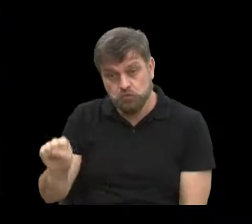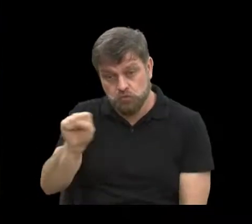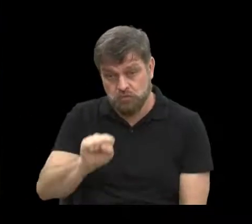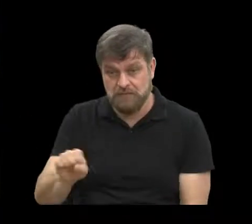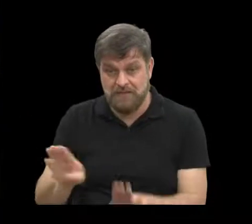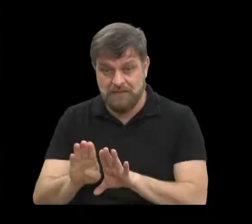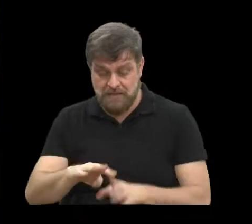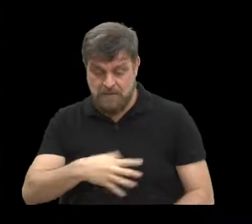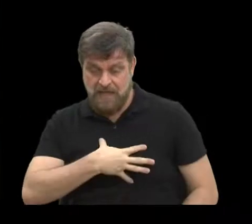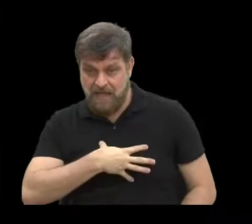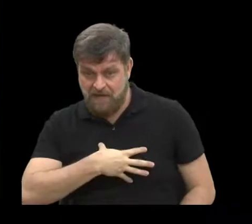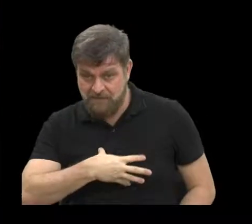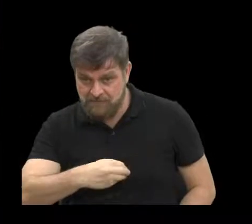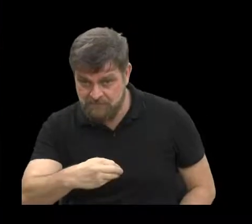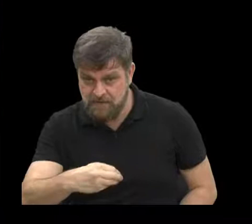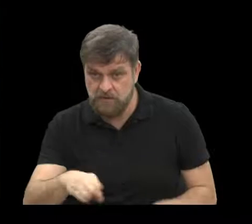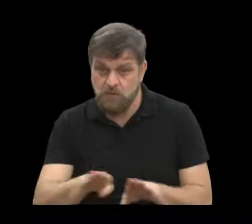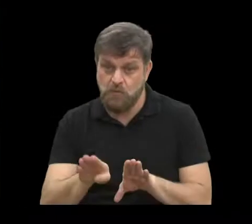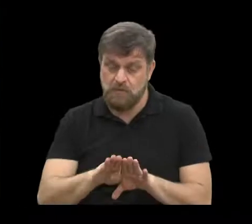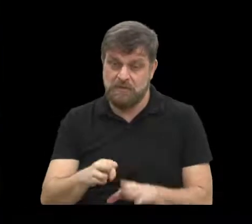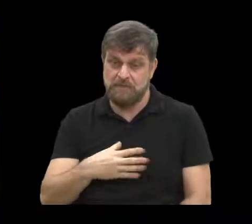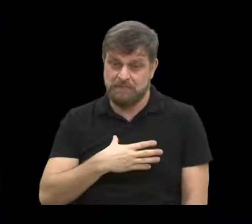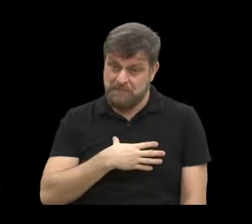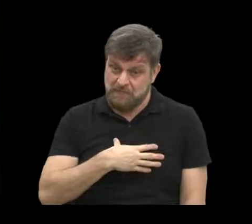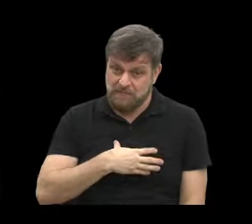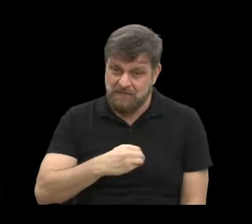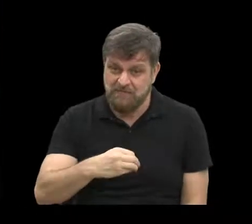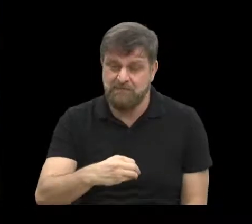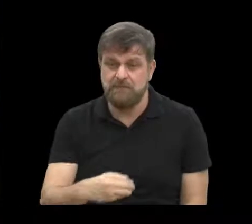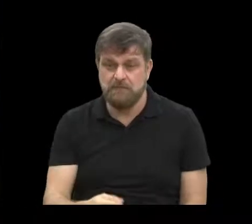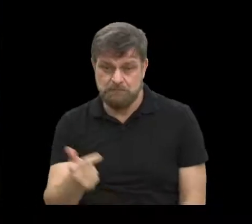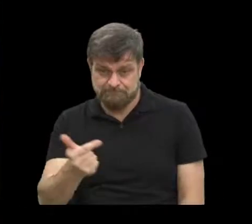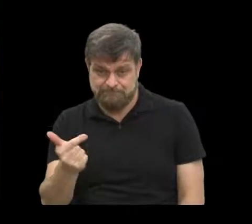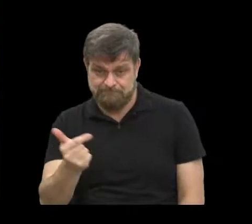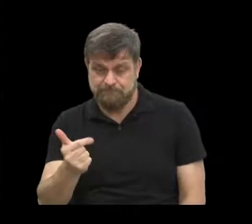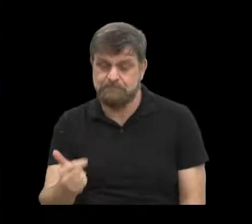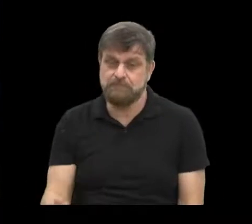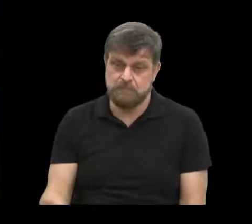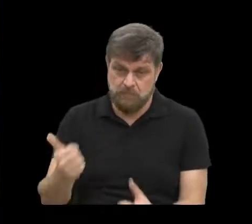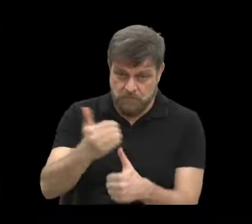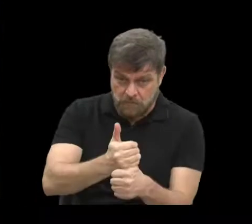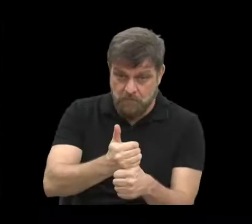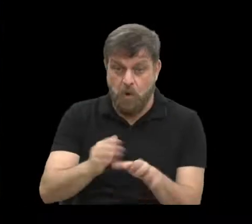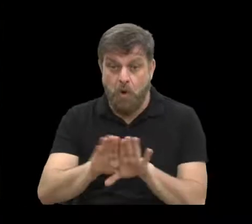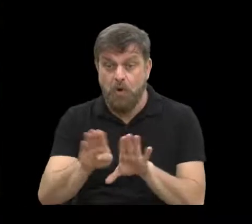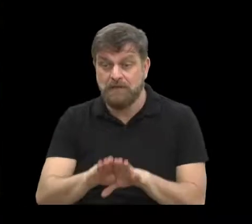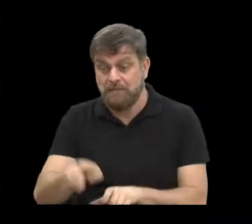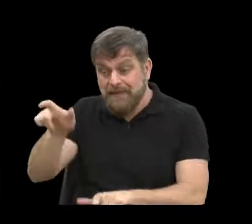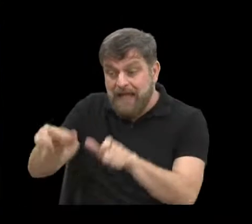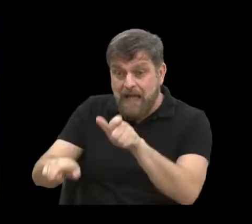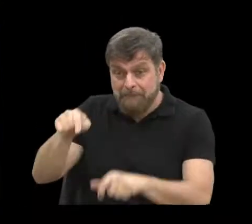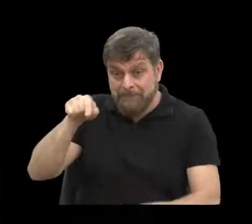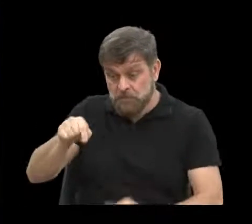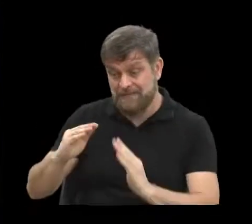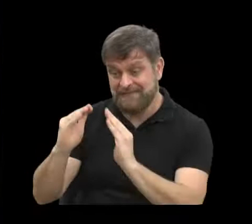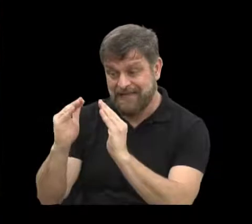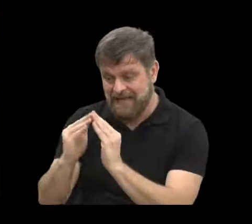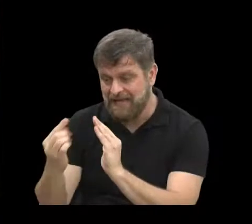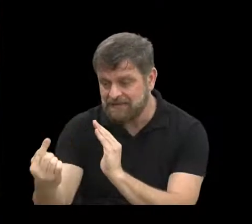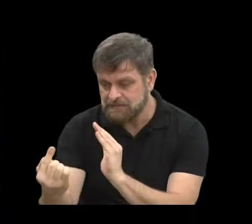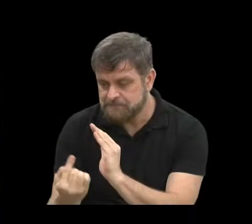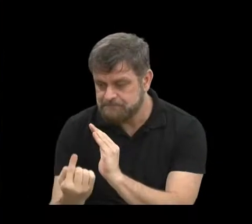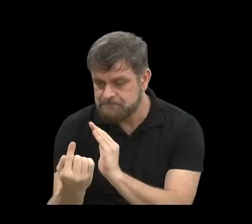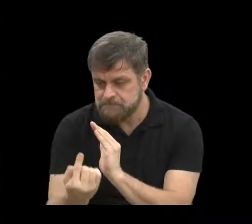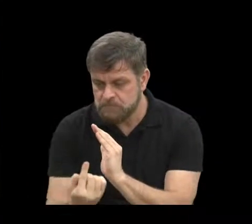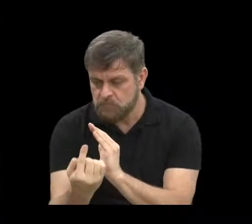os enteados solteiros e os menores tutelados, desde que vivam sob o mesmo teto. Então,